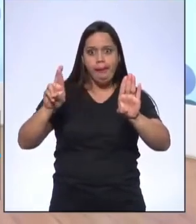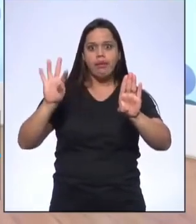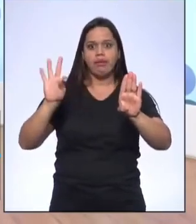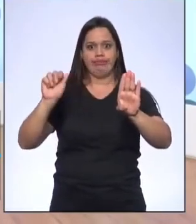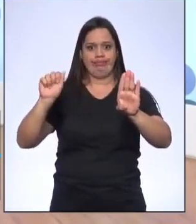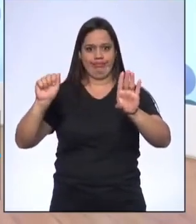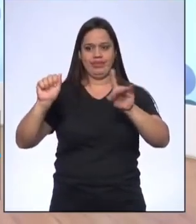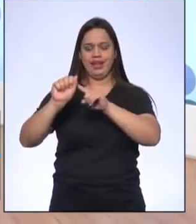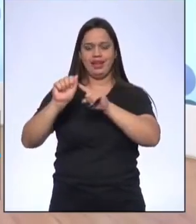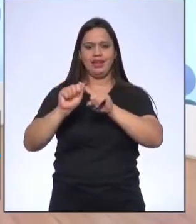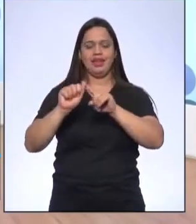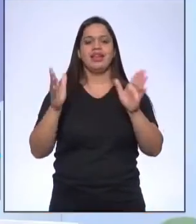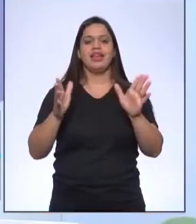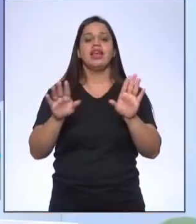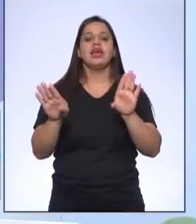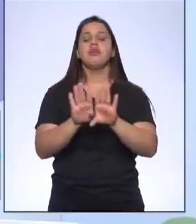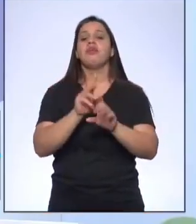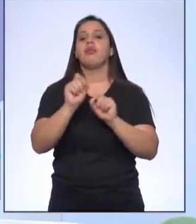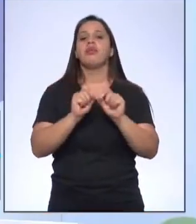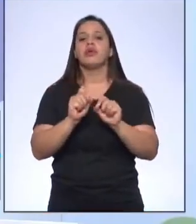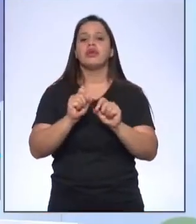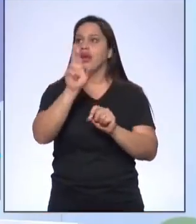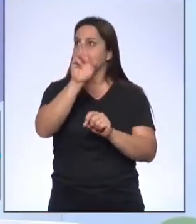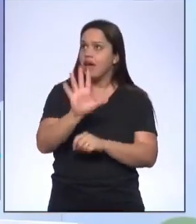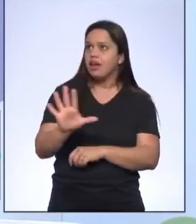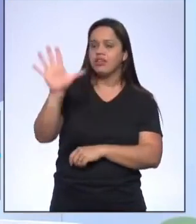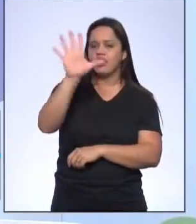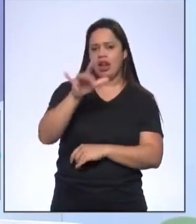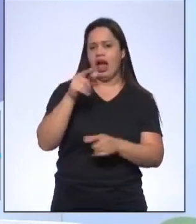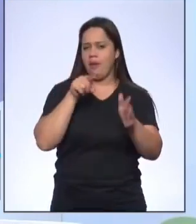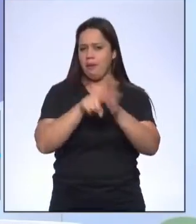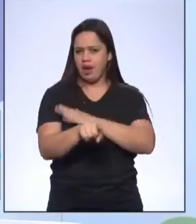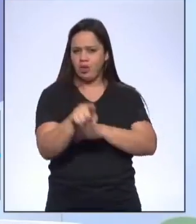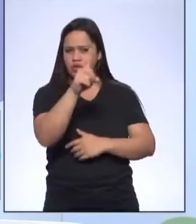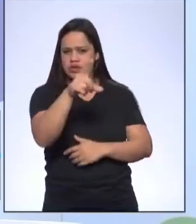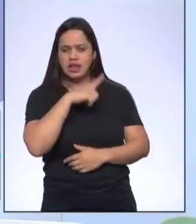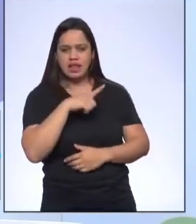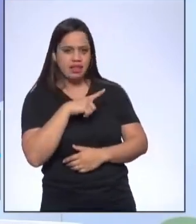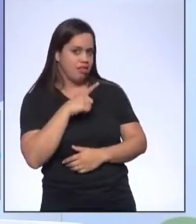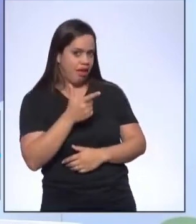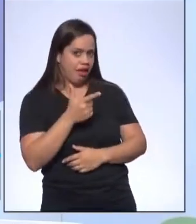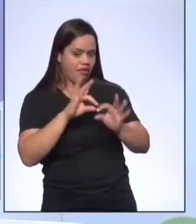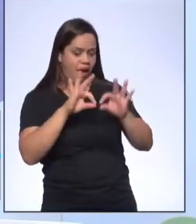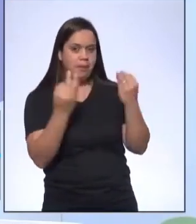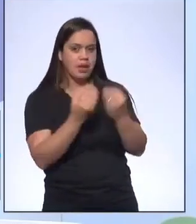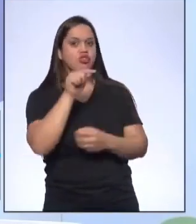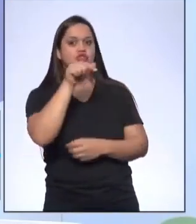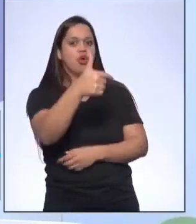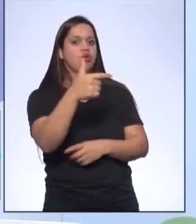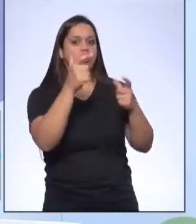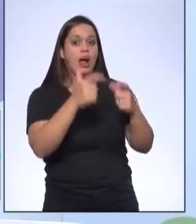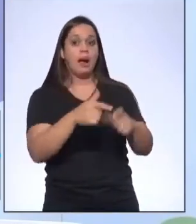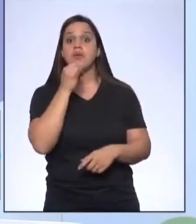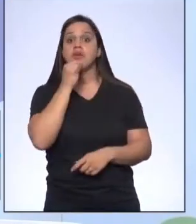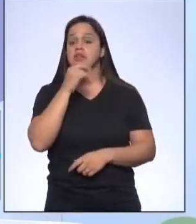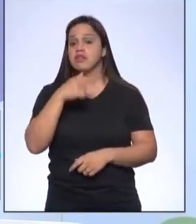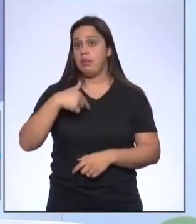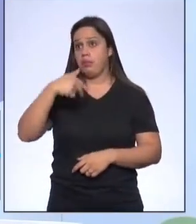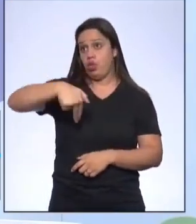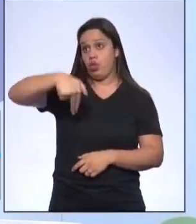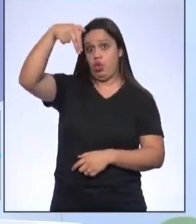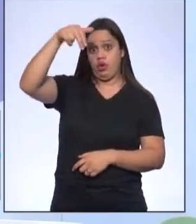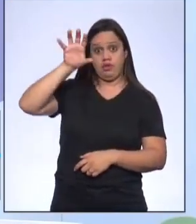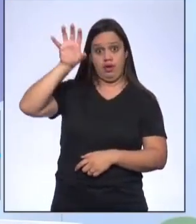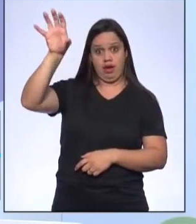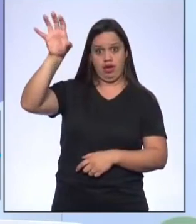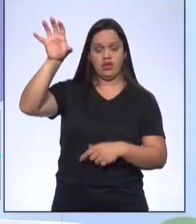E o regionalismo? Por acaso vocês têm aí familiares que venham de outras regiões, por exemplo, o Nordeste? Eu tenho, a minha avó é do